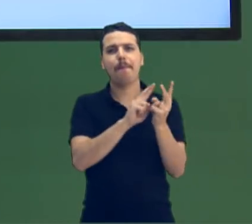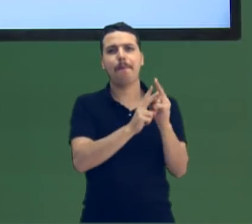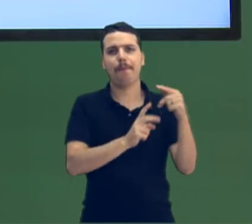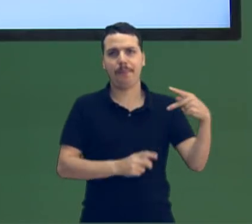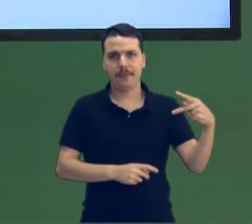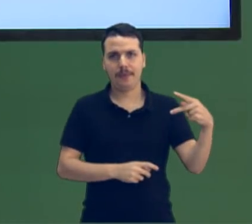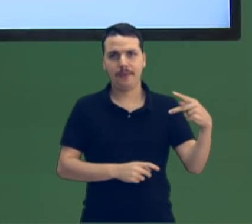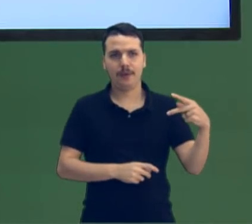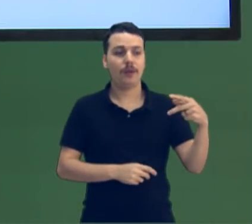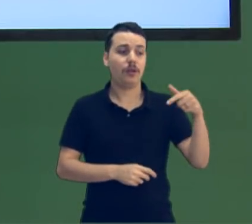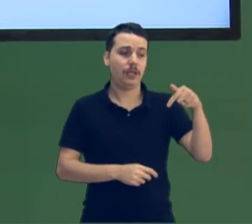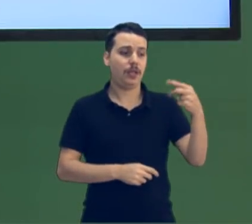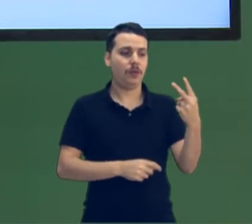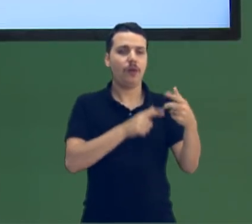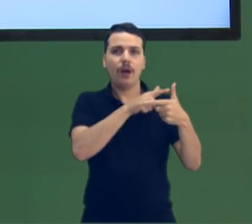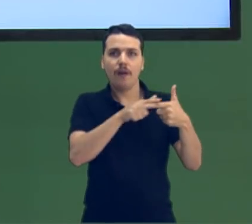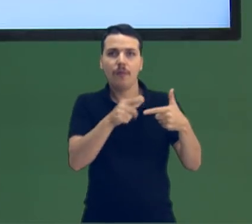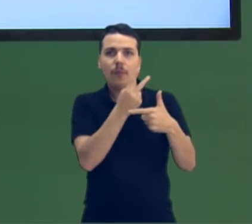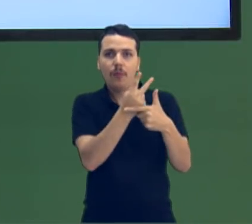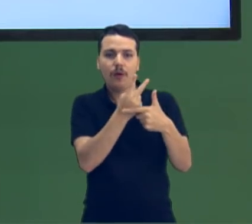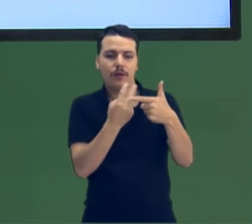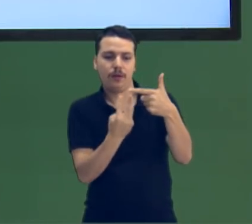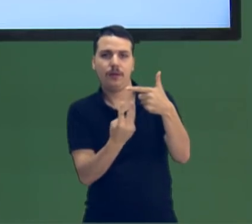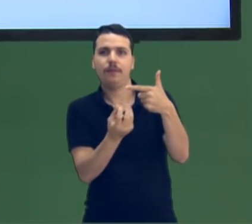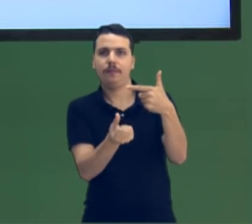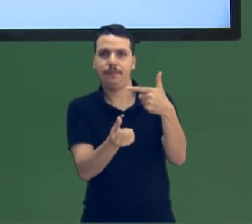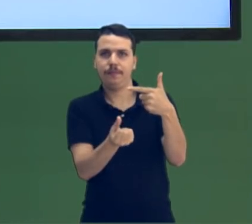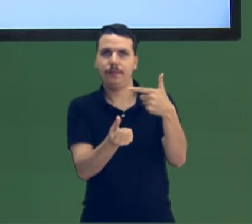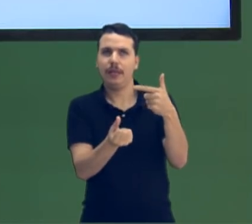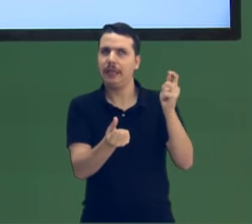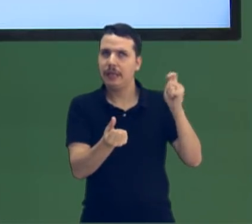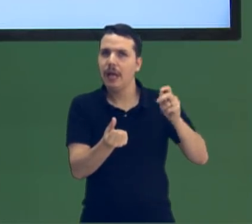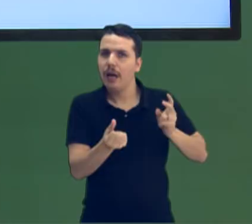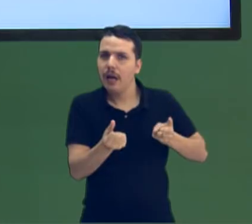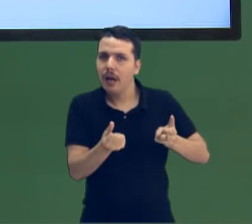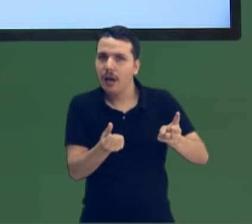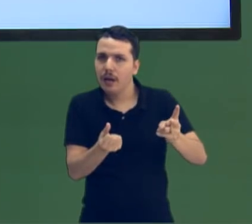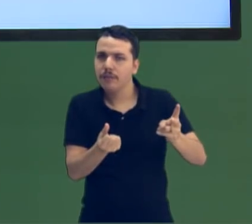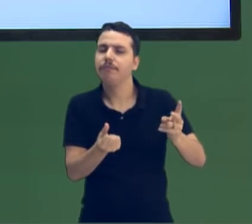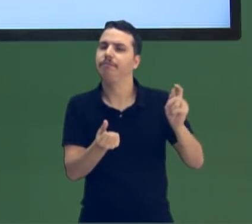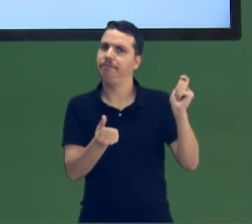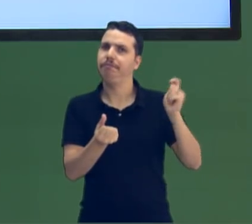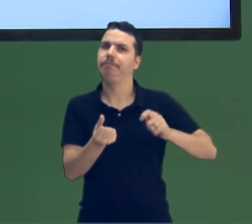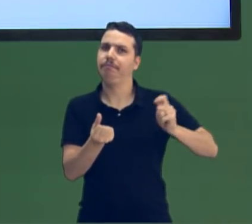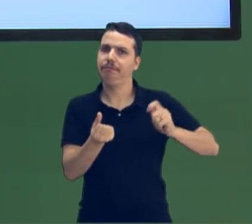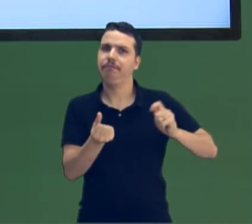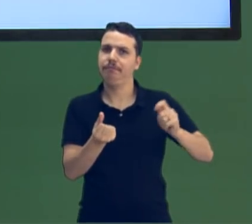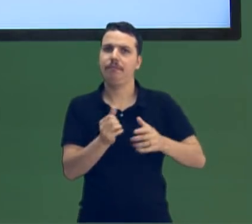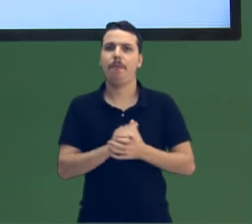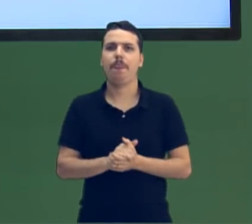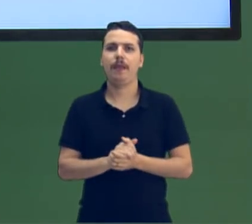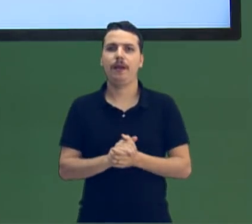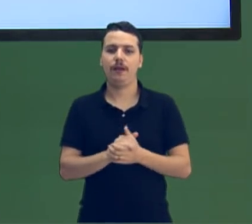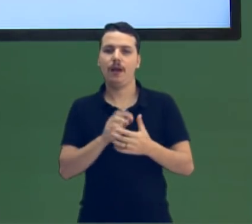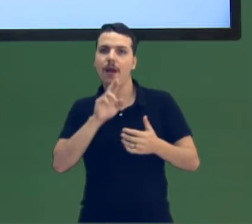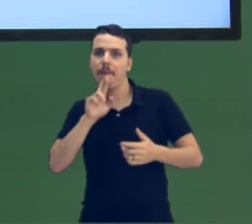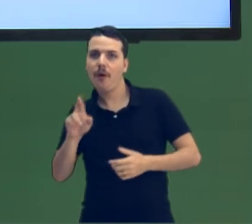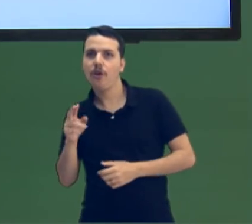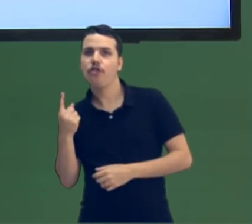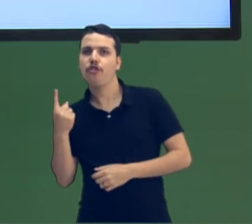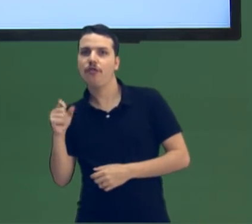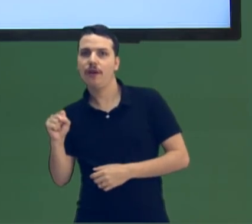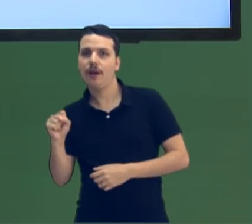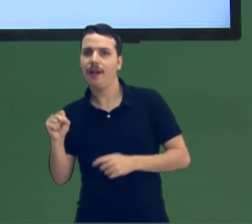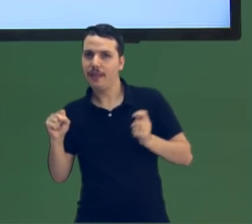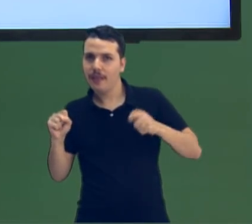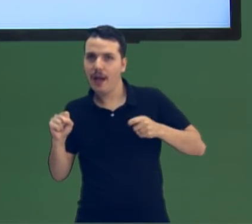2, 36, ok? Consigo continuar dividindo por 2? Sim, 18.